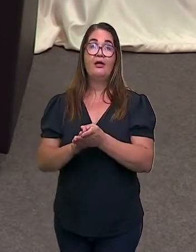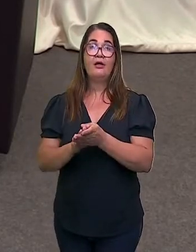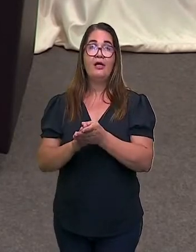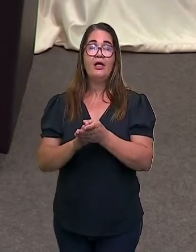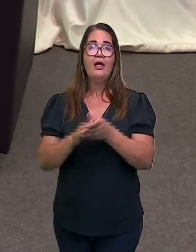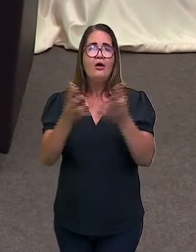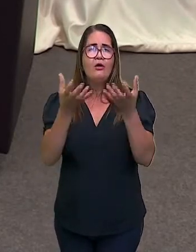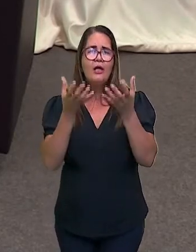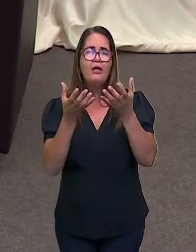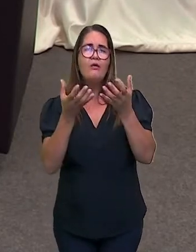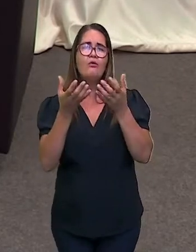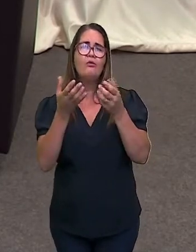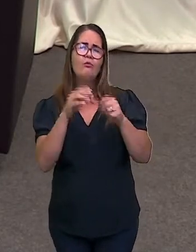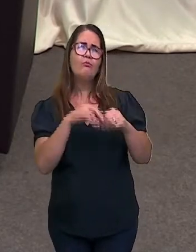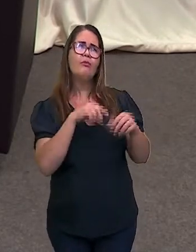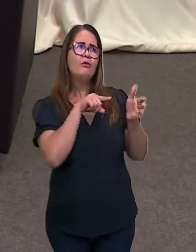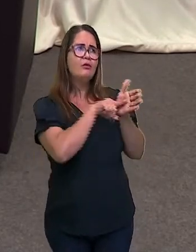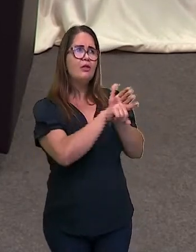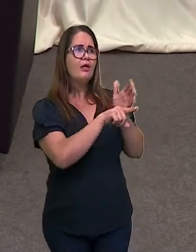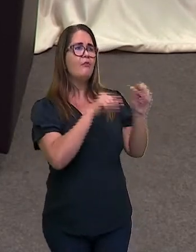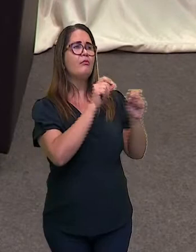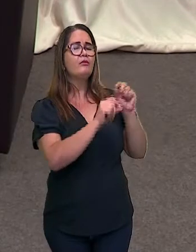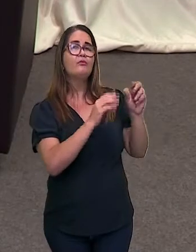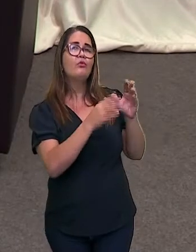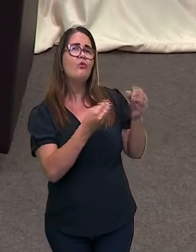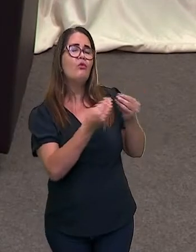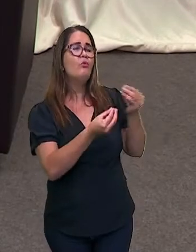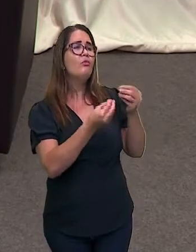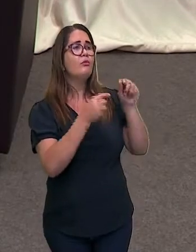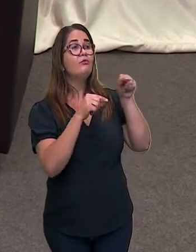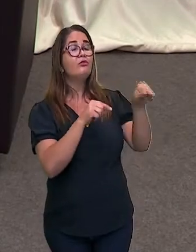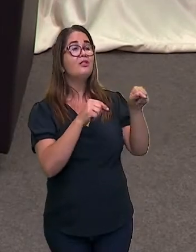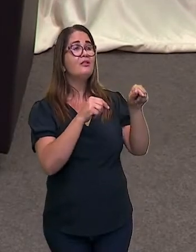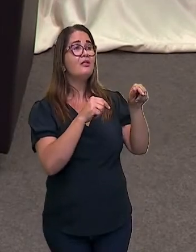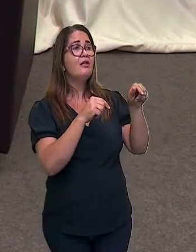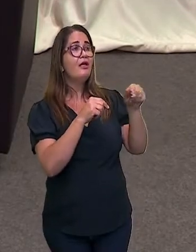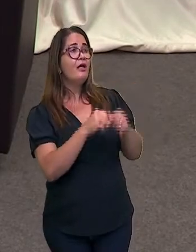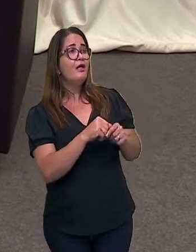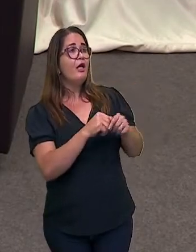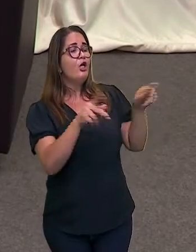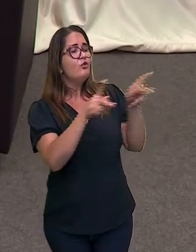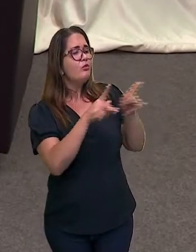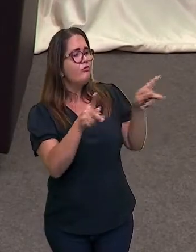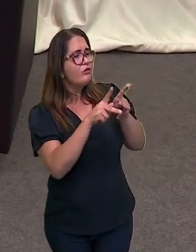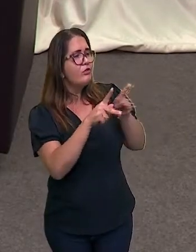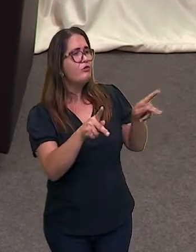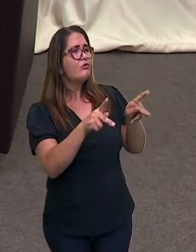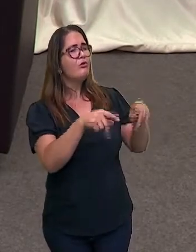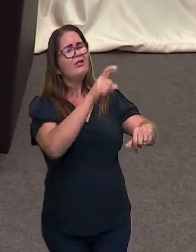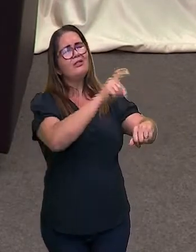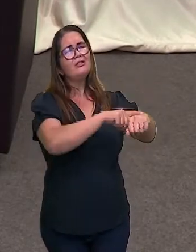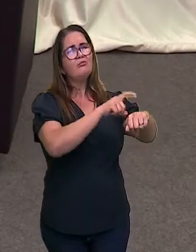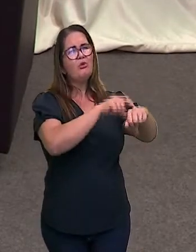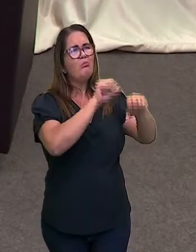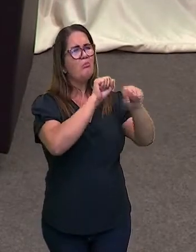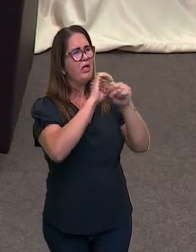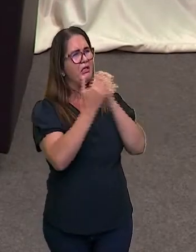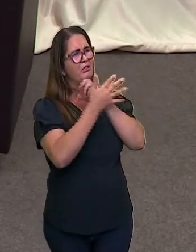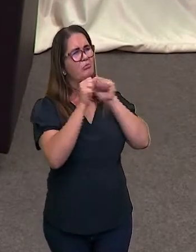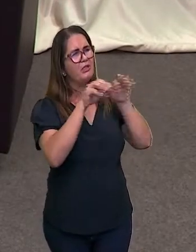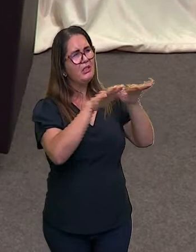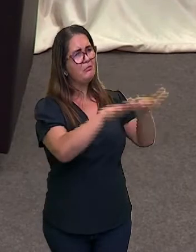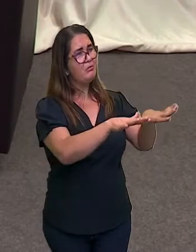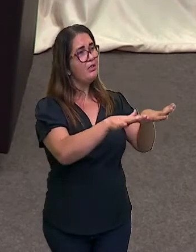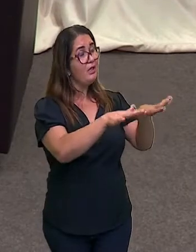sobre como foi e como tem sido, né, trabalhar nesse tempo com as atividades